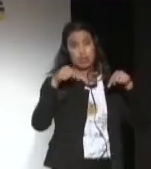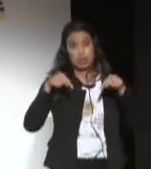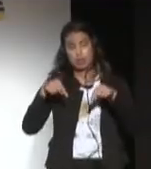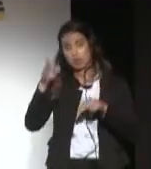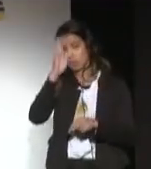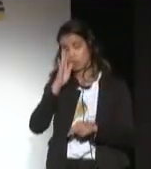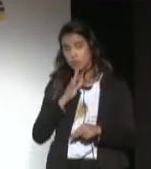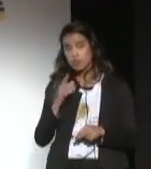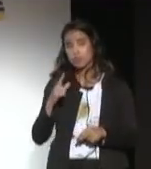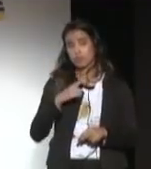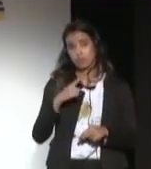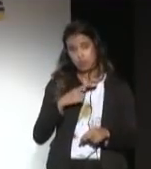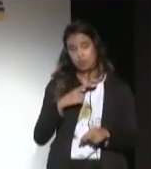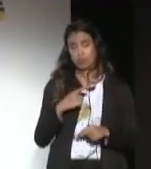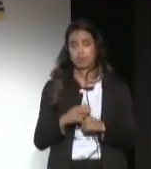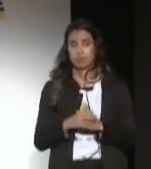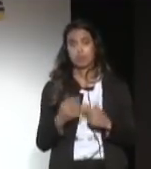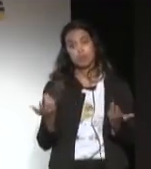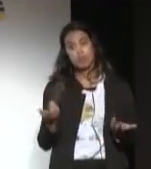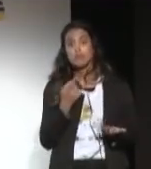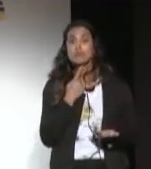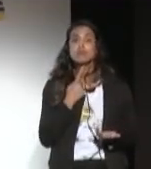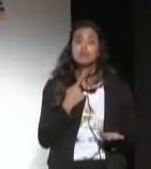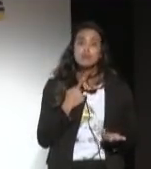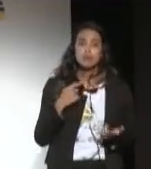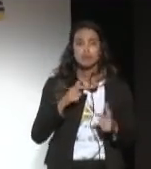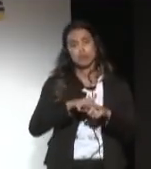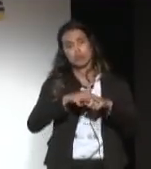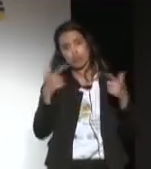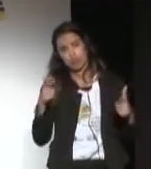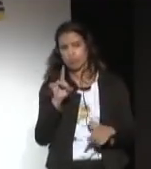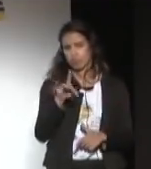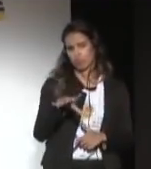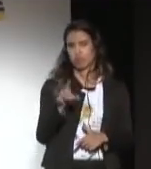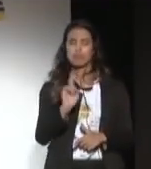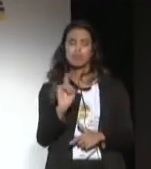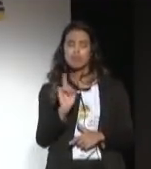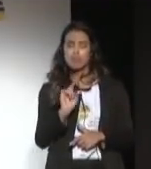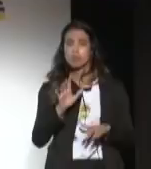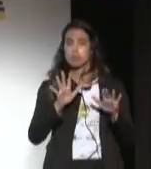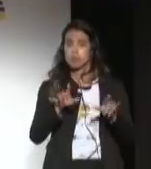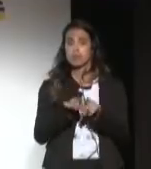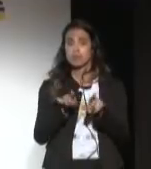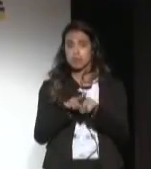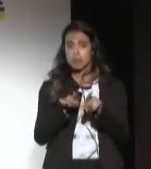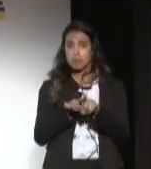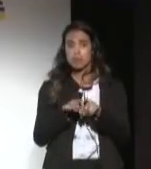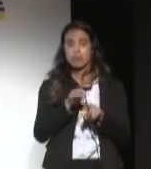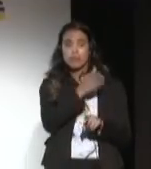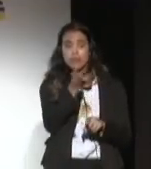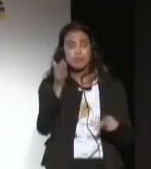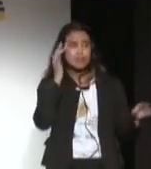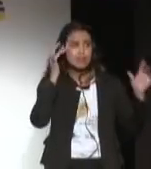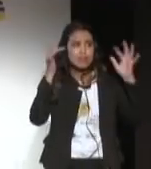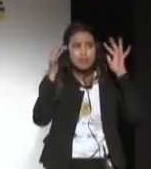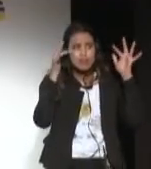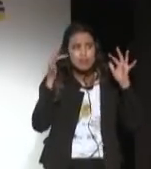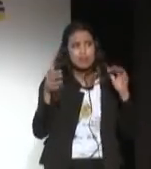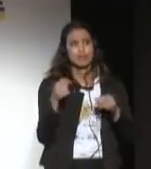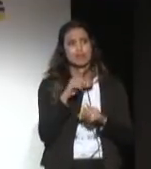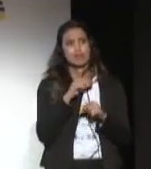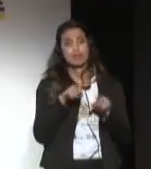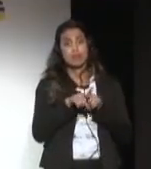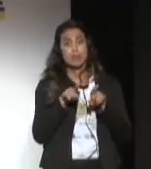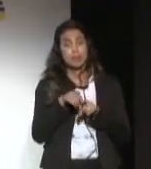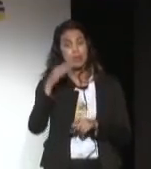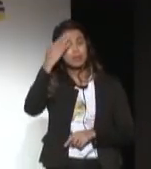brasileiro. E eu desejo para vocês não só boa sorte, mas que vocês tenham uma grande compreensão e uma apreciação pelo